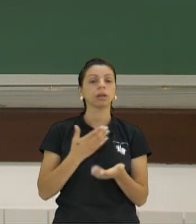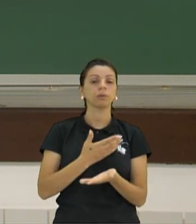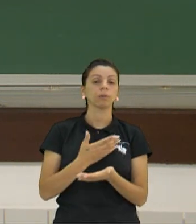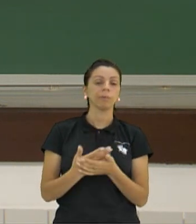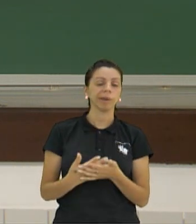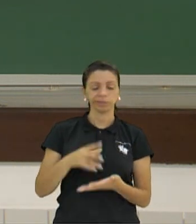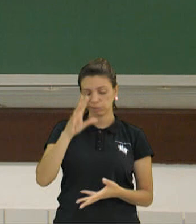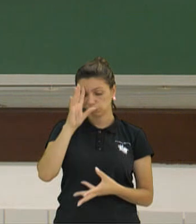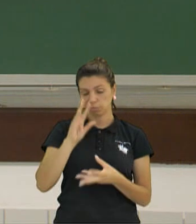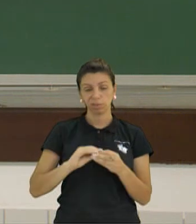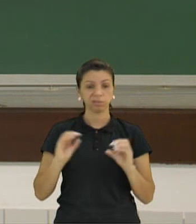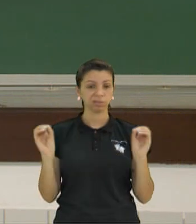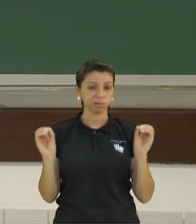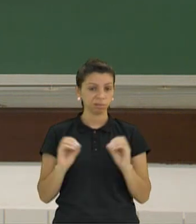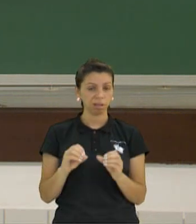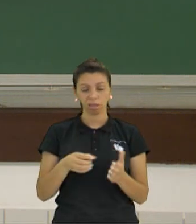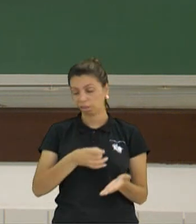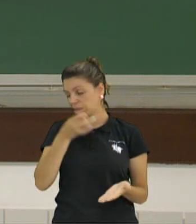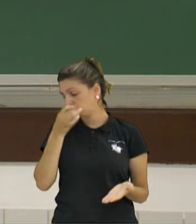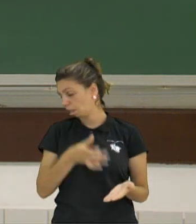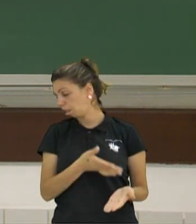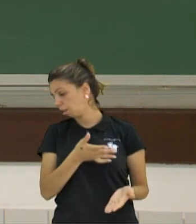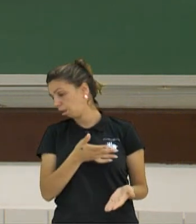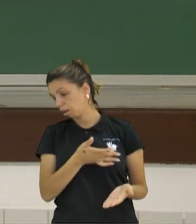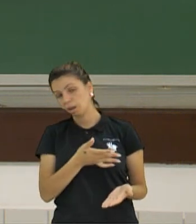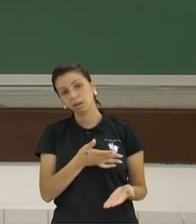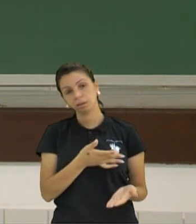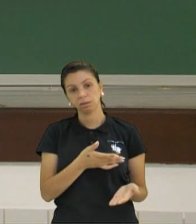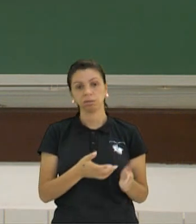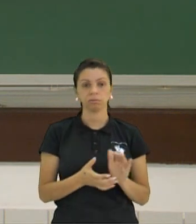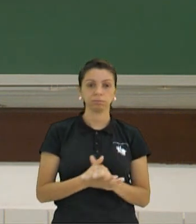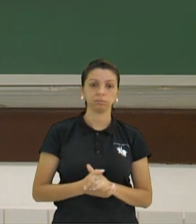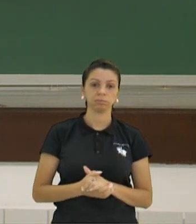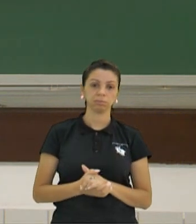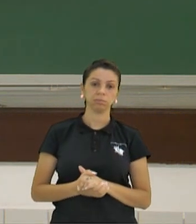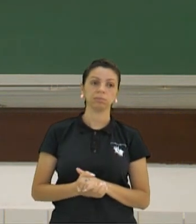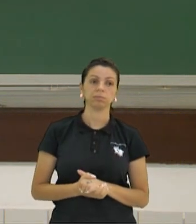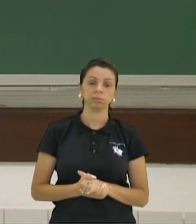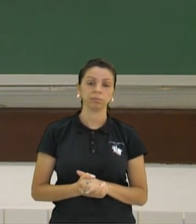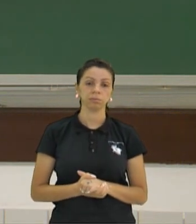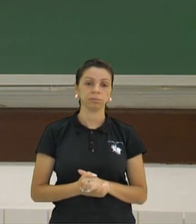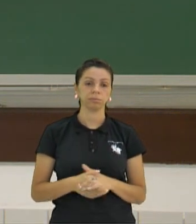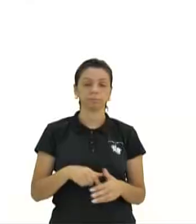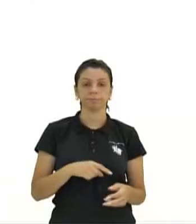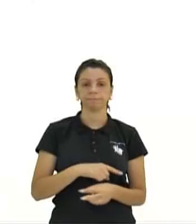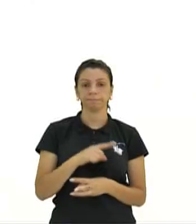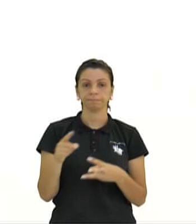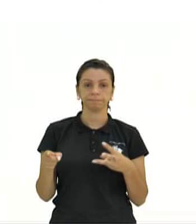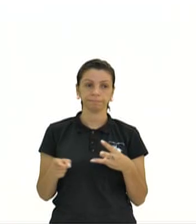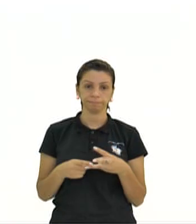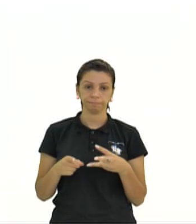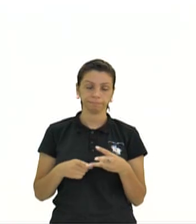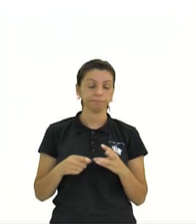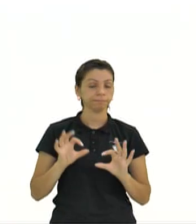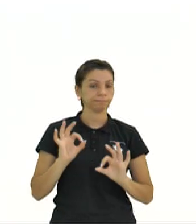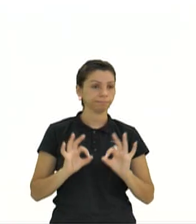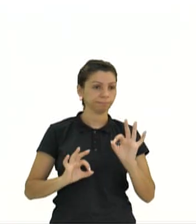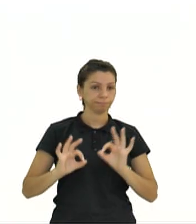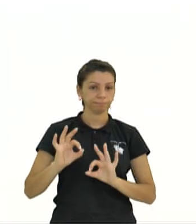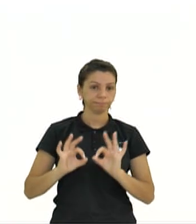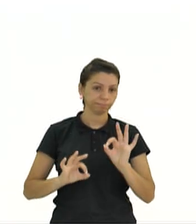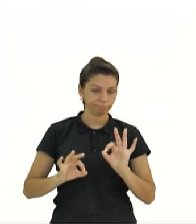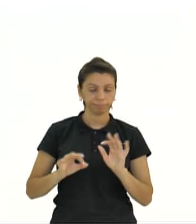não entende, ele larga, não é um bom verbete, né? 3, planejando.